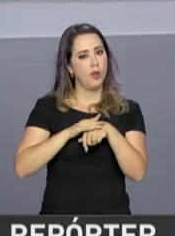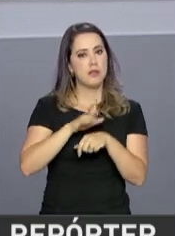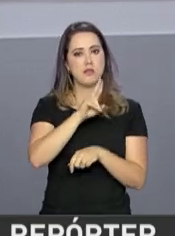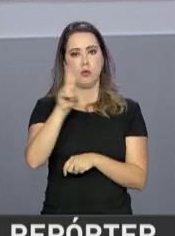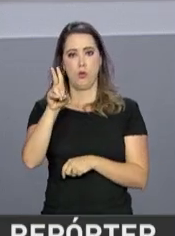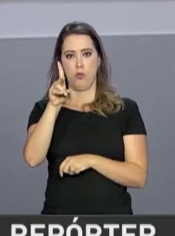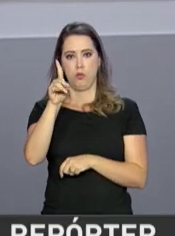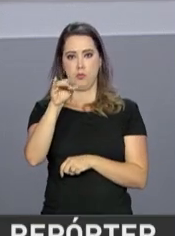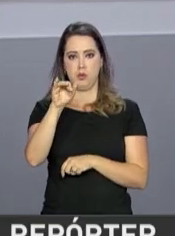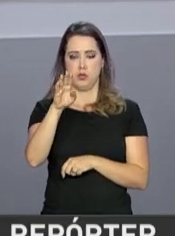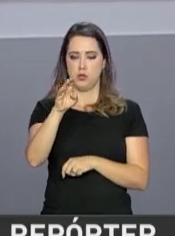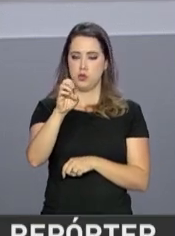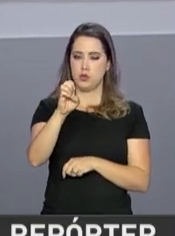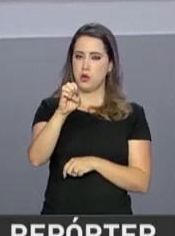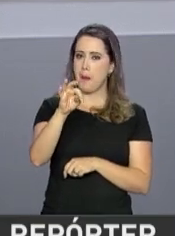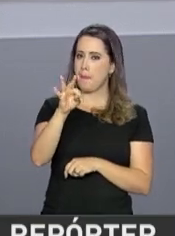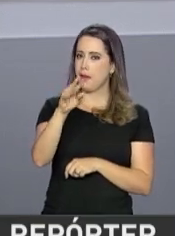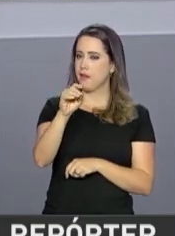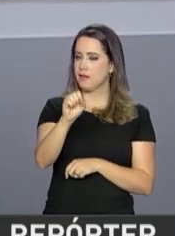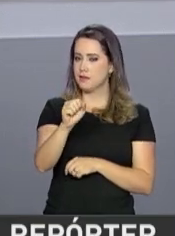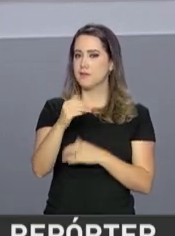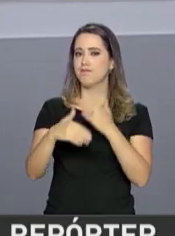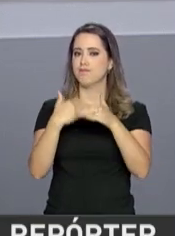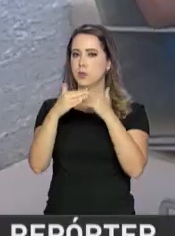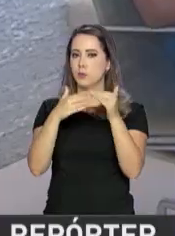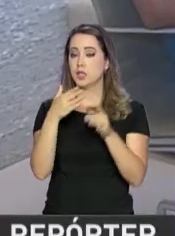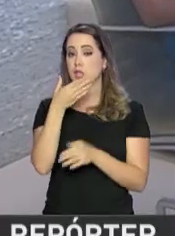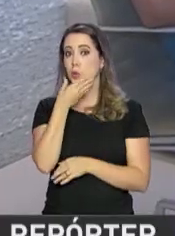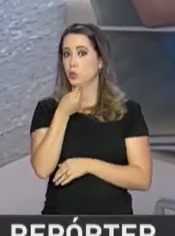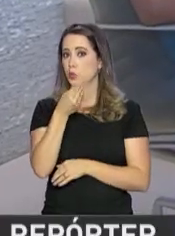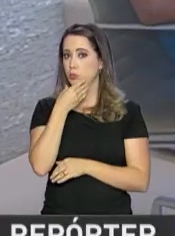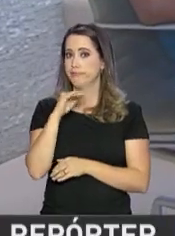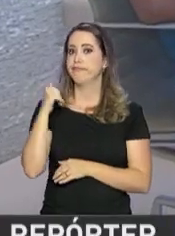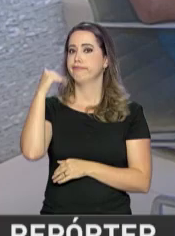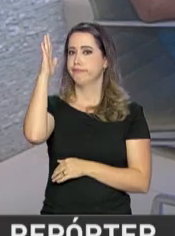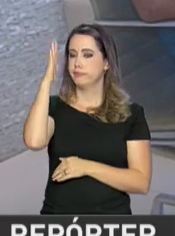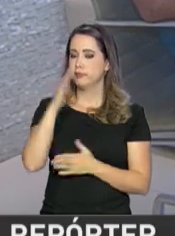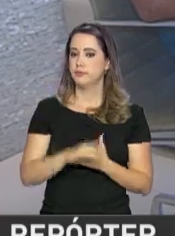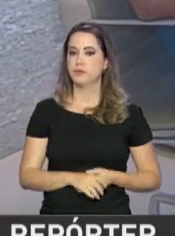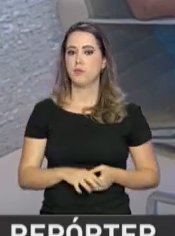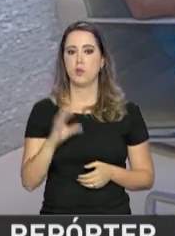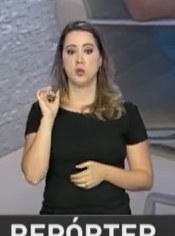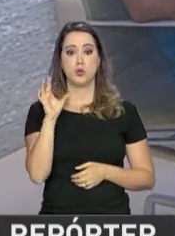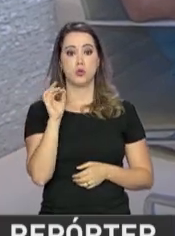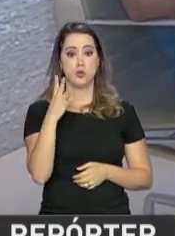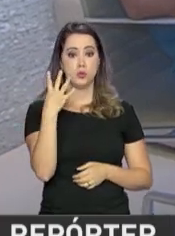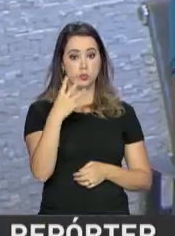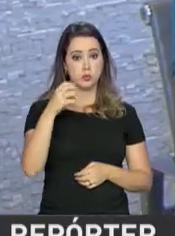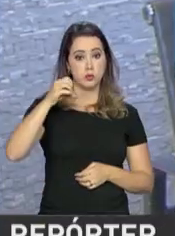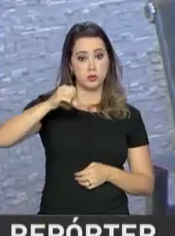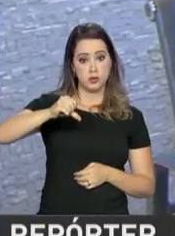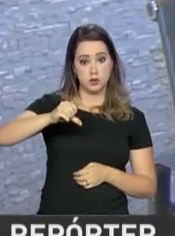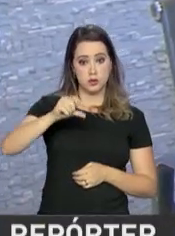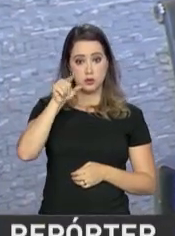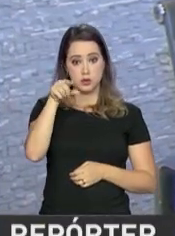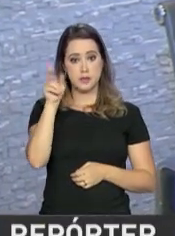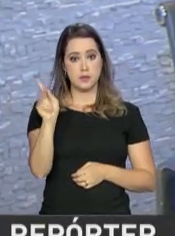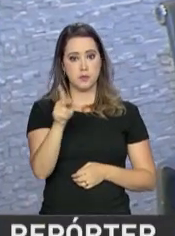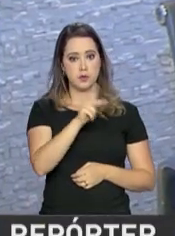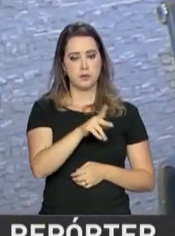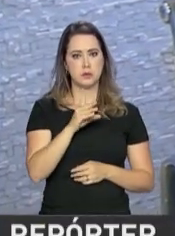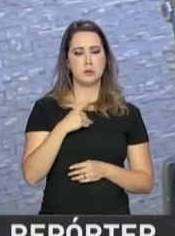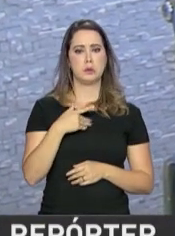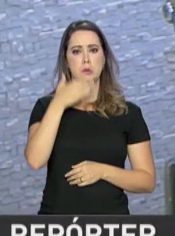que tem aumentado principalmente entre os homens foi só aos 49 anos que este professor